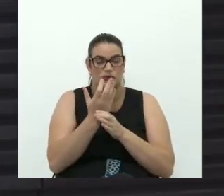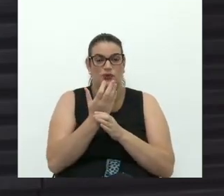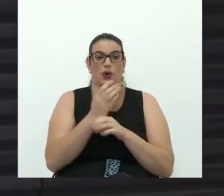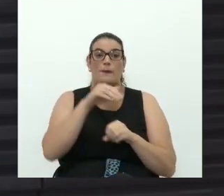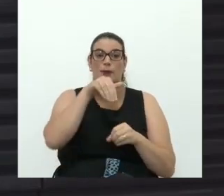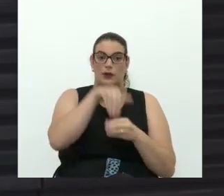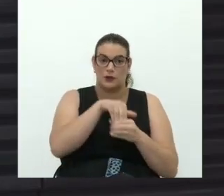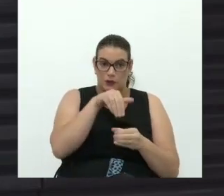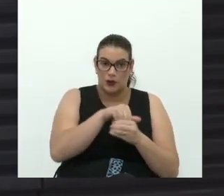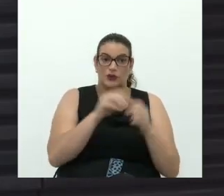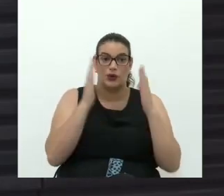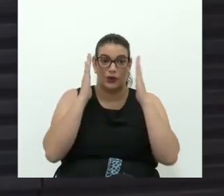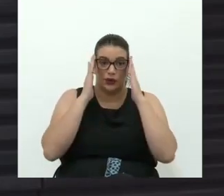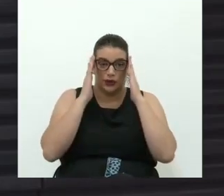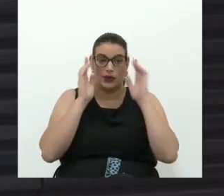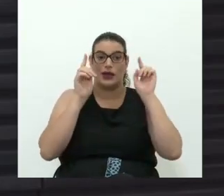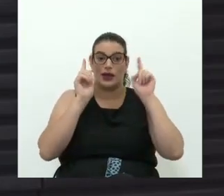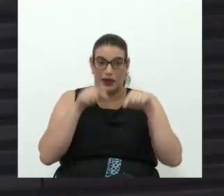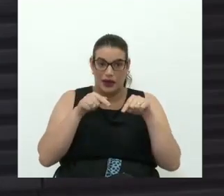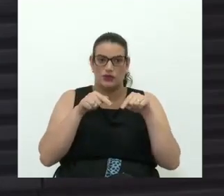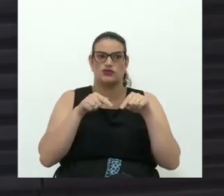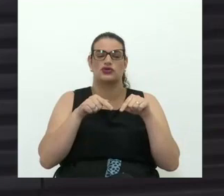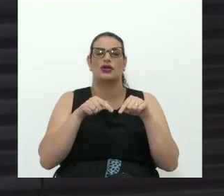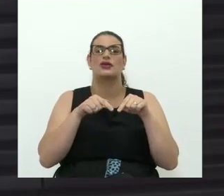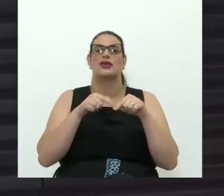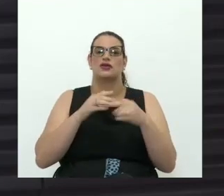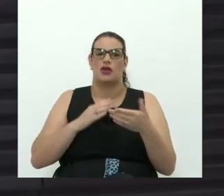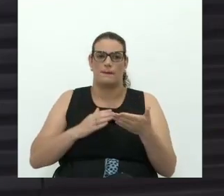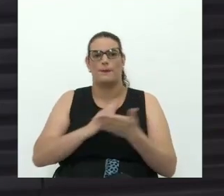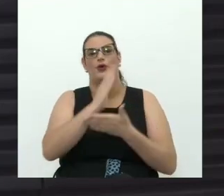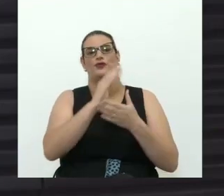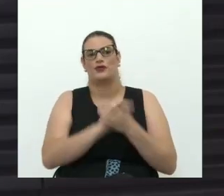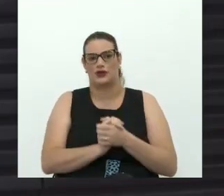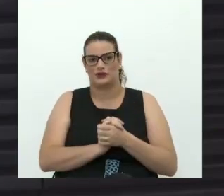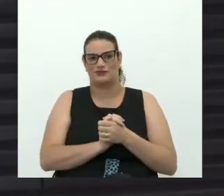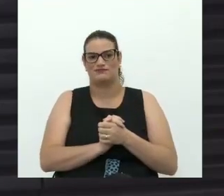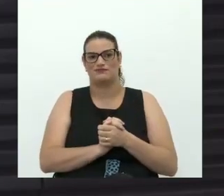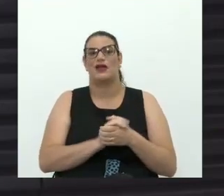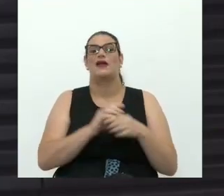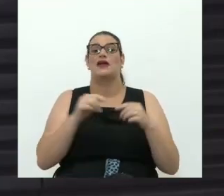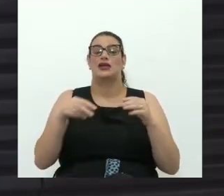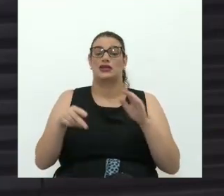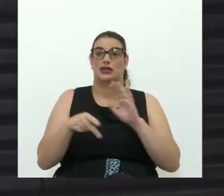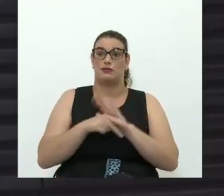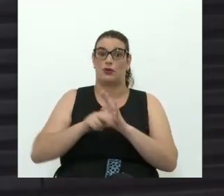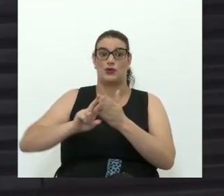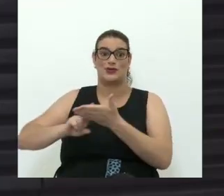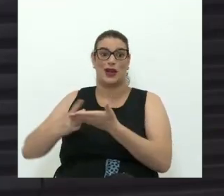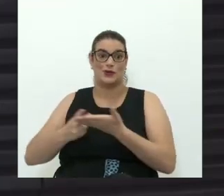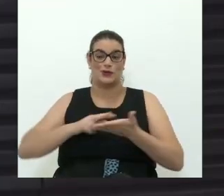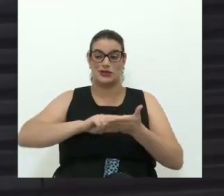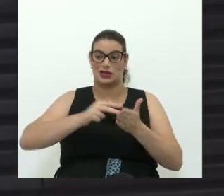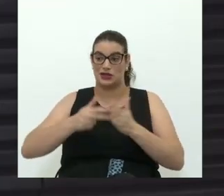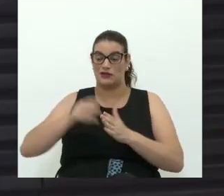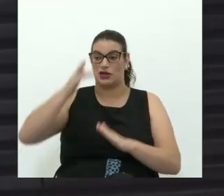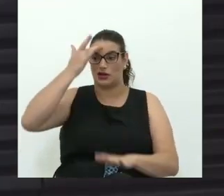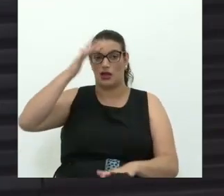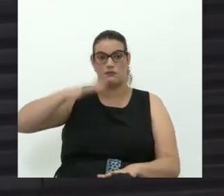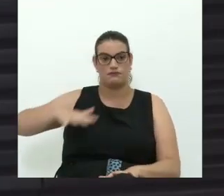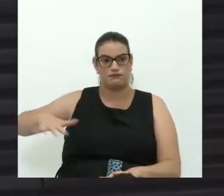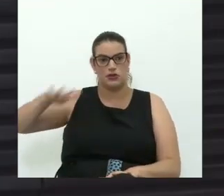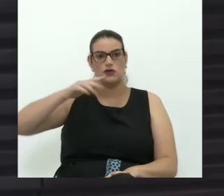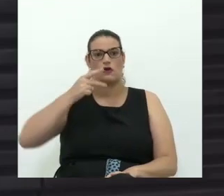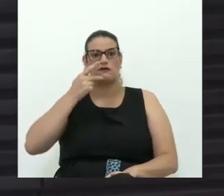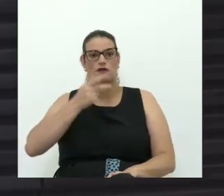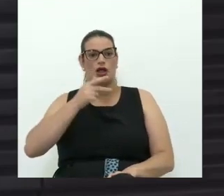voto ele seja um resultado crível ele seja um resultado que traduza exatamente que o eleitorado quis